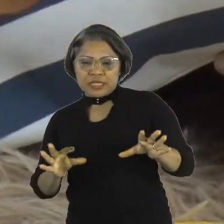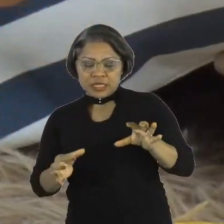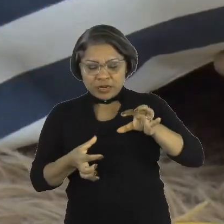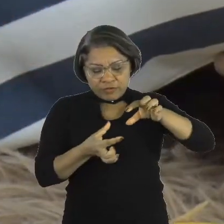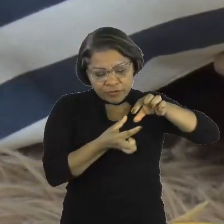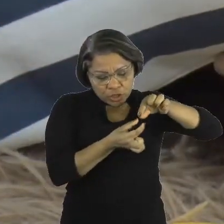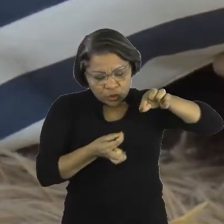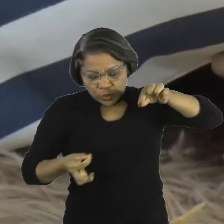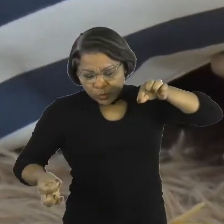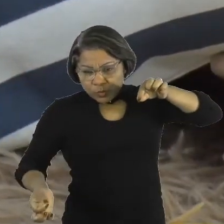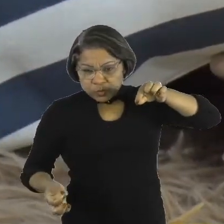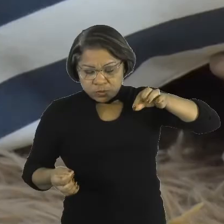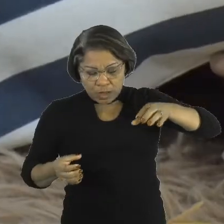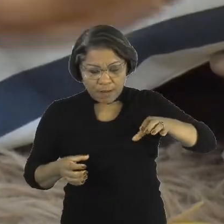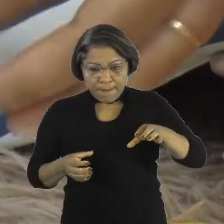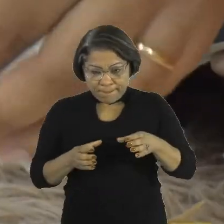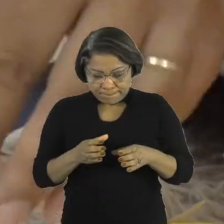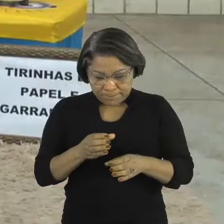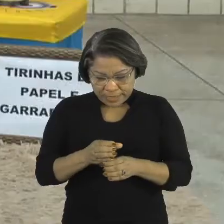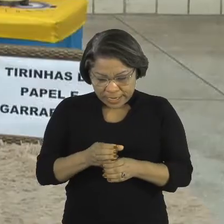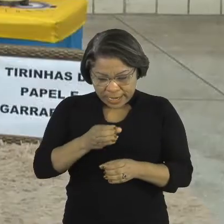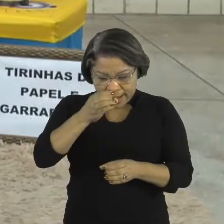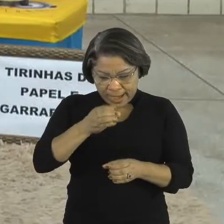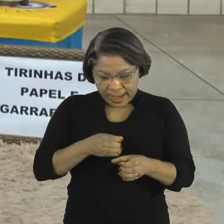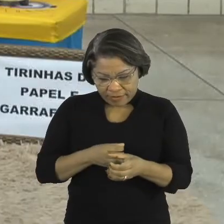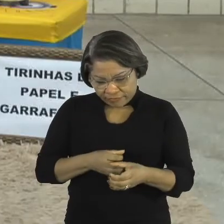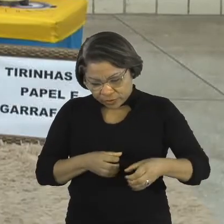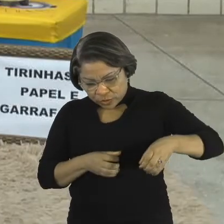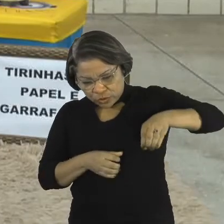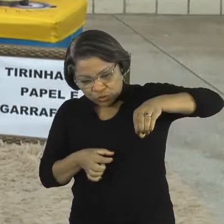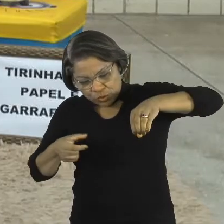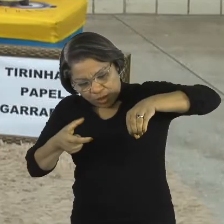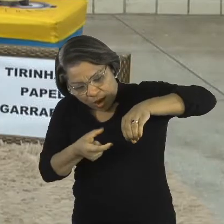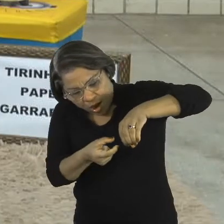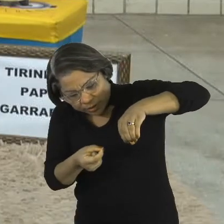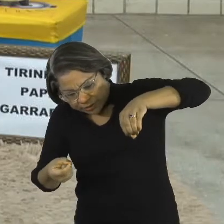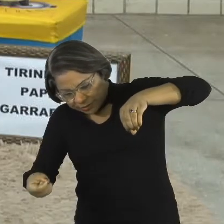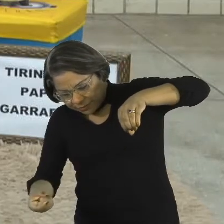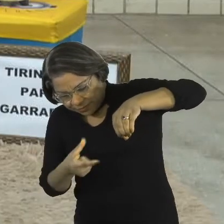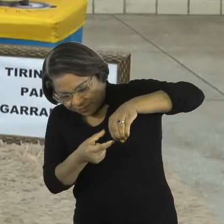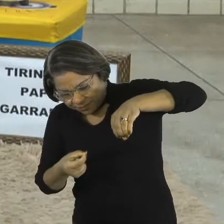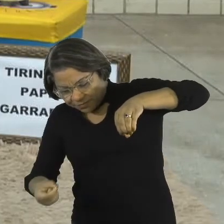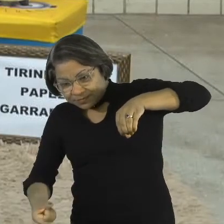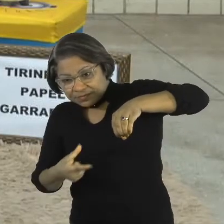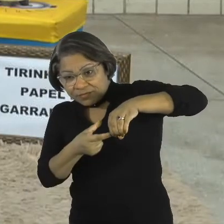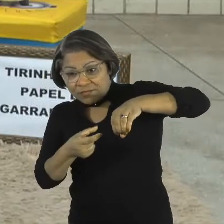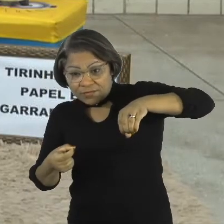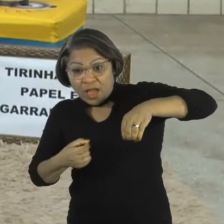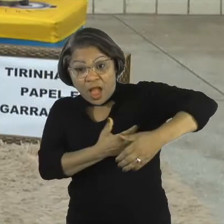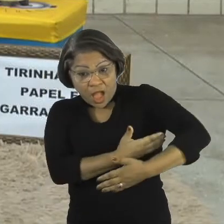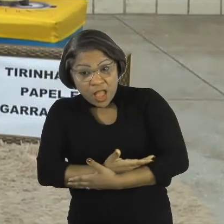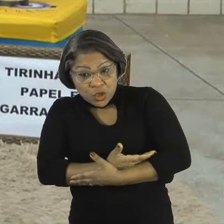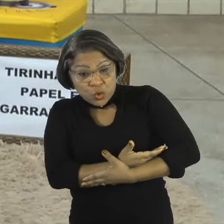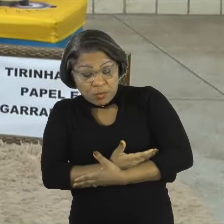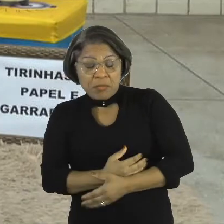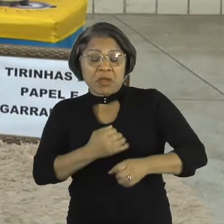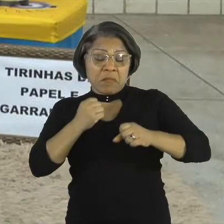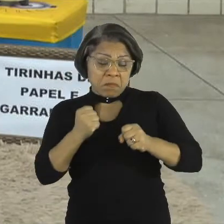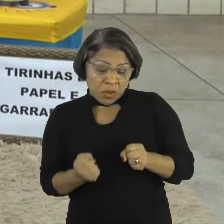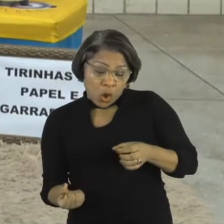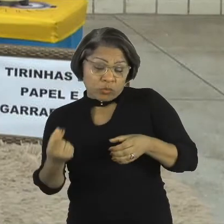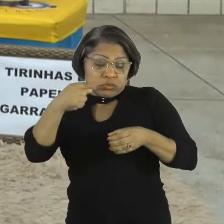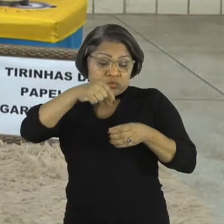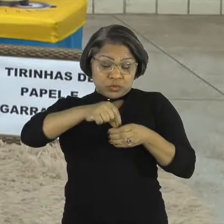tá deixando ele colocar novamente essas tirinhas. Enquanto ele estiver motivado a